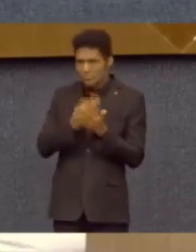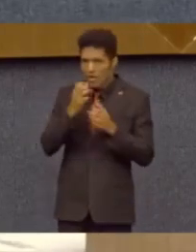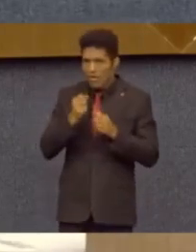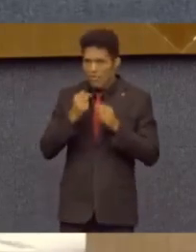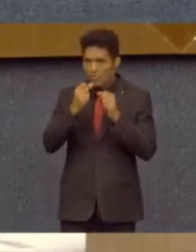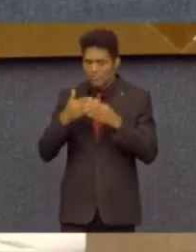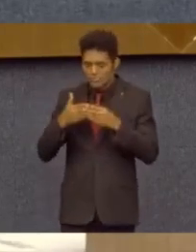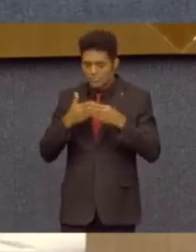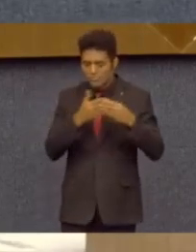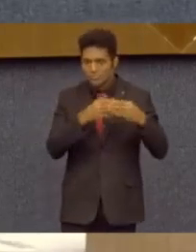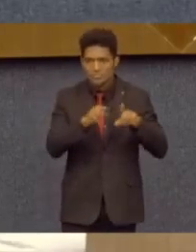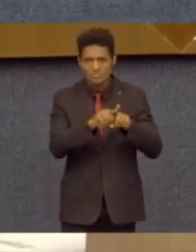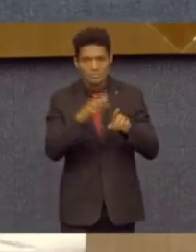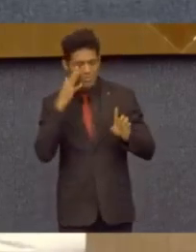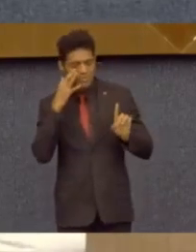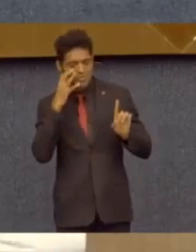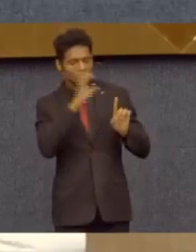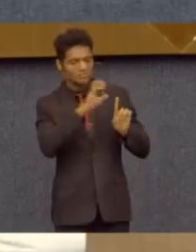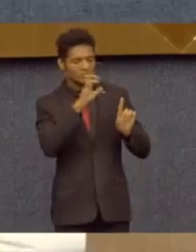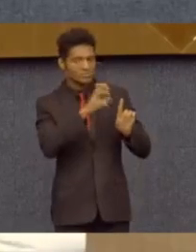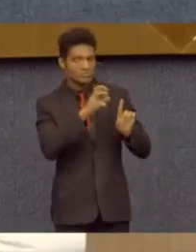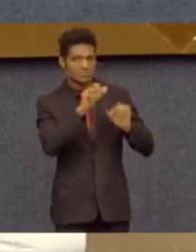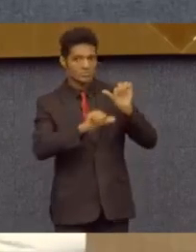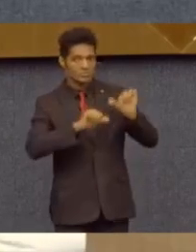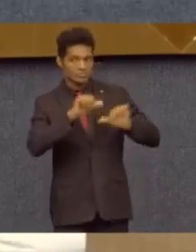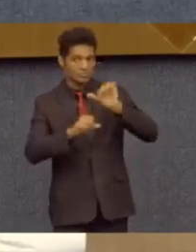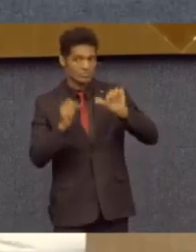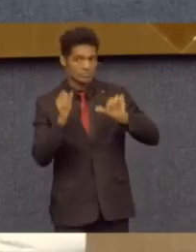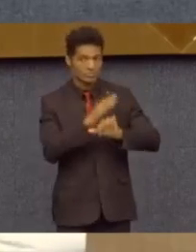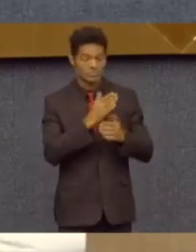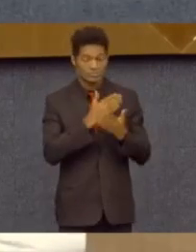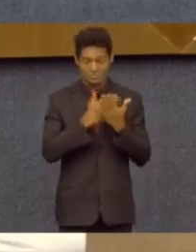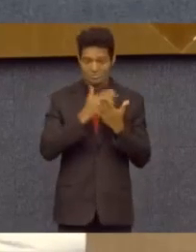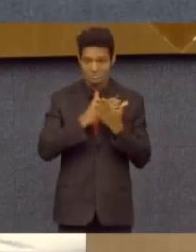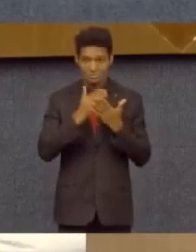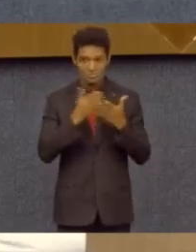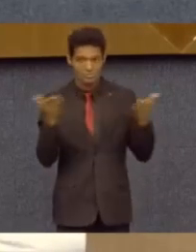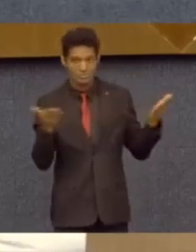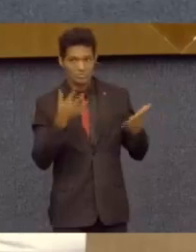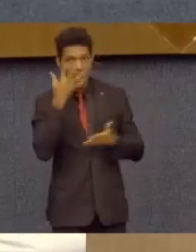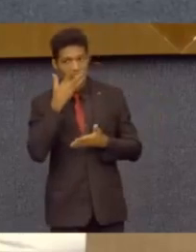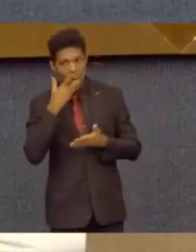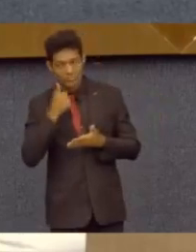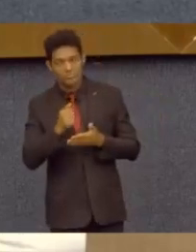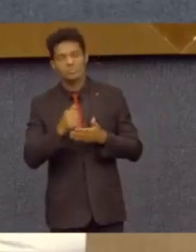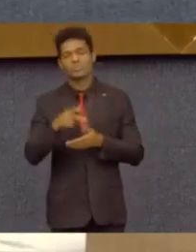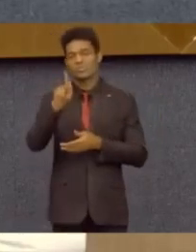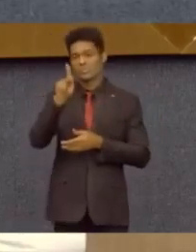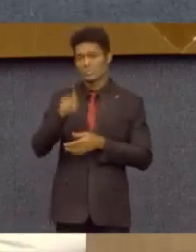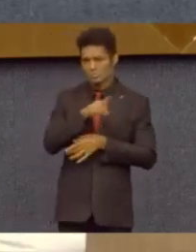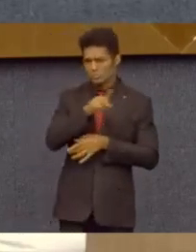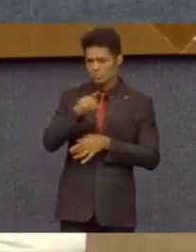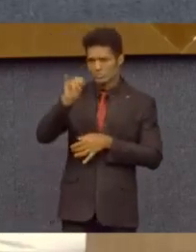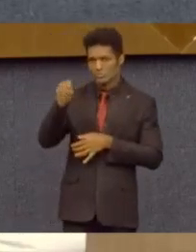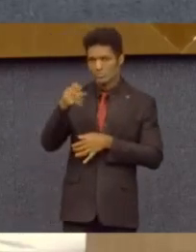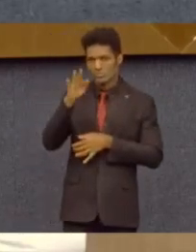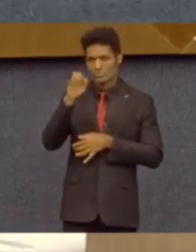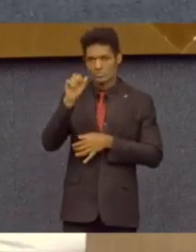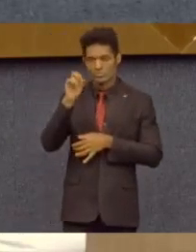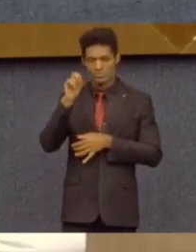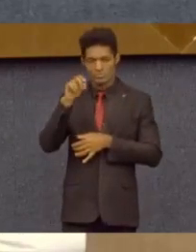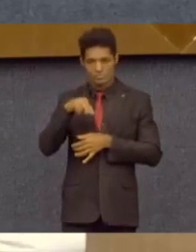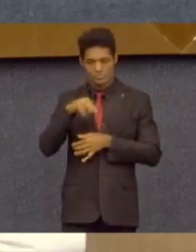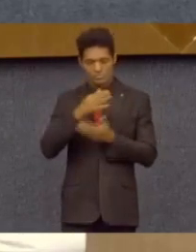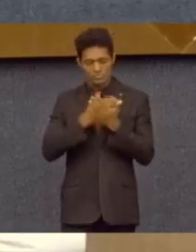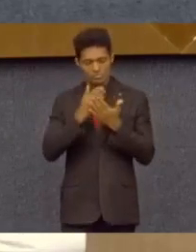guiar, inspirar e transformar. Desde cedo, Padre Jefferson esteve imerso em